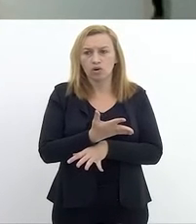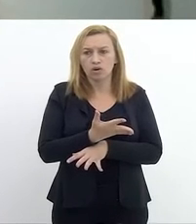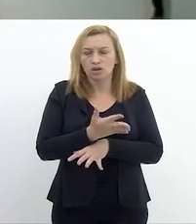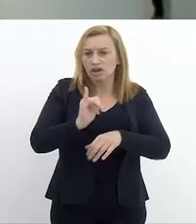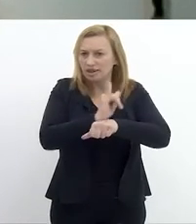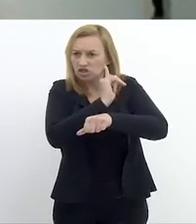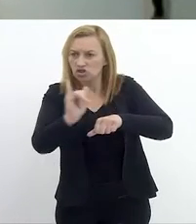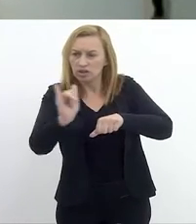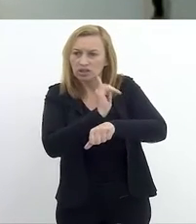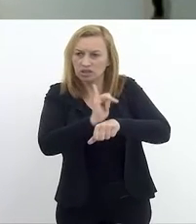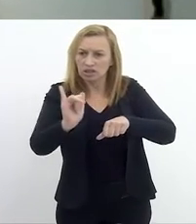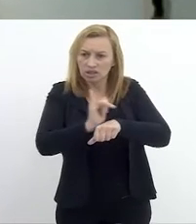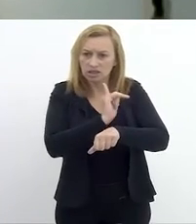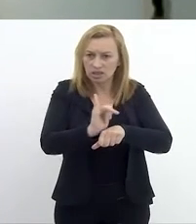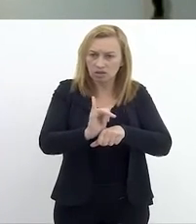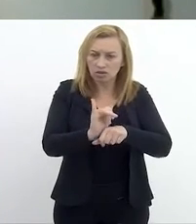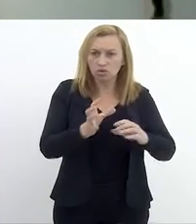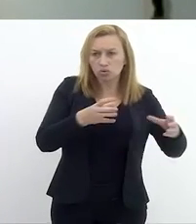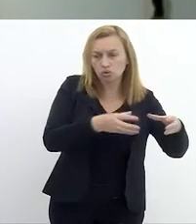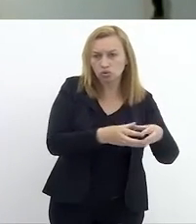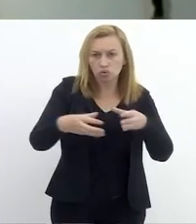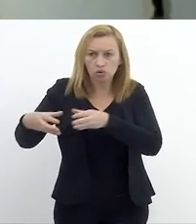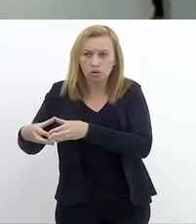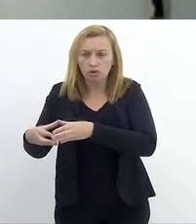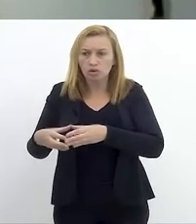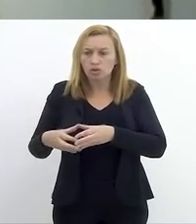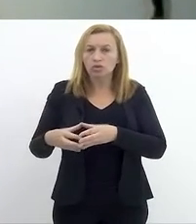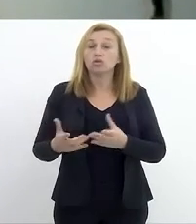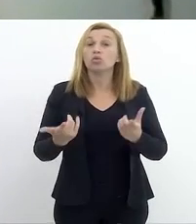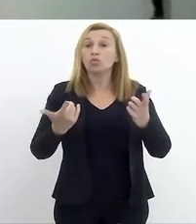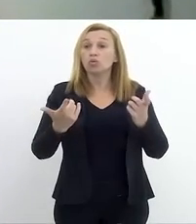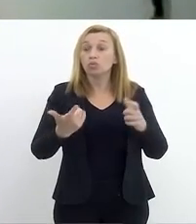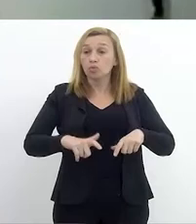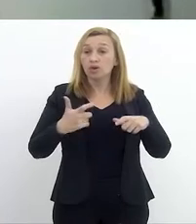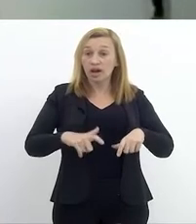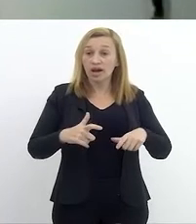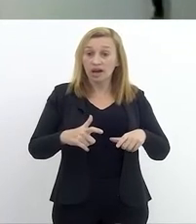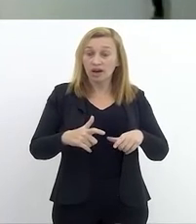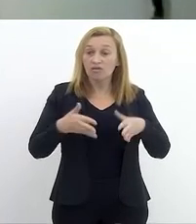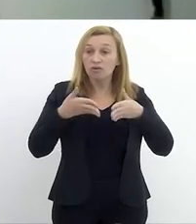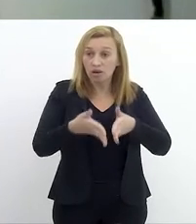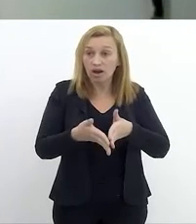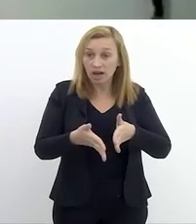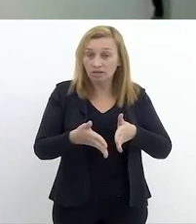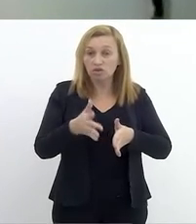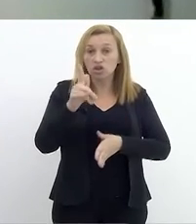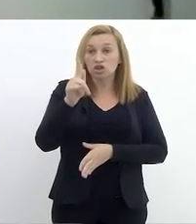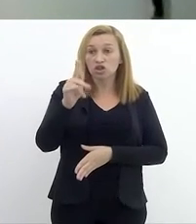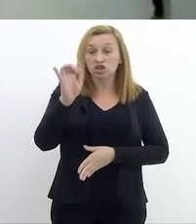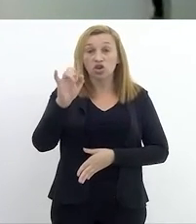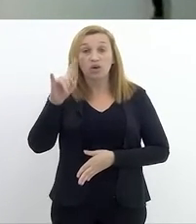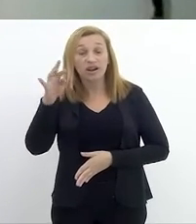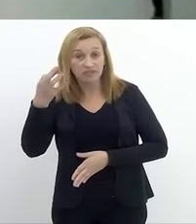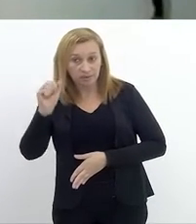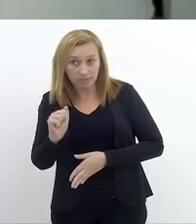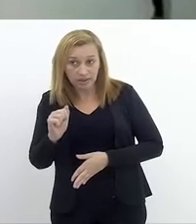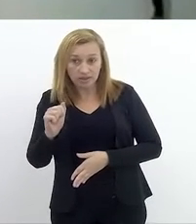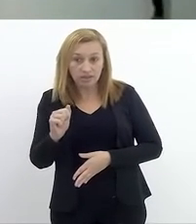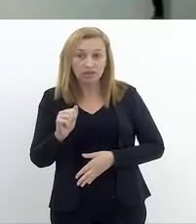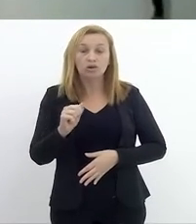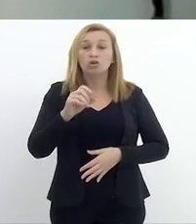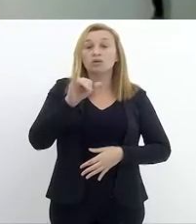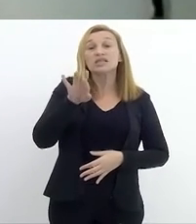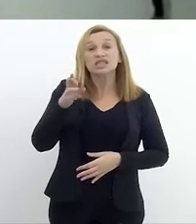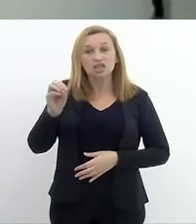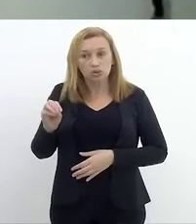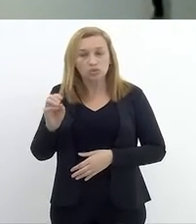fenômenos localizados geograficamente, né? O Silicon Valley, que todo mundo conhece, está localizado,